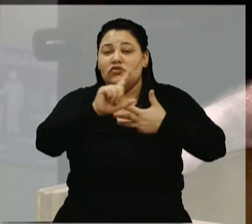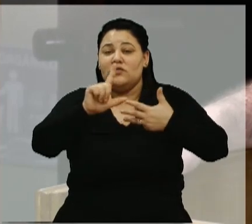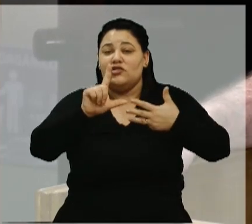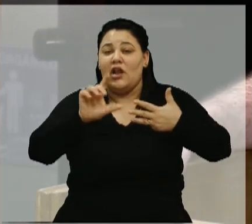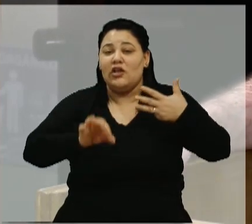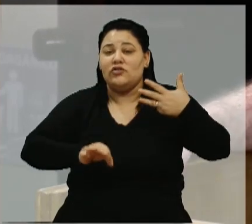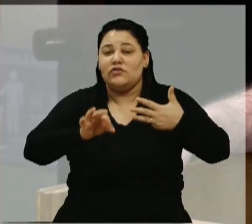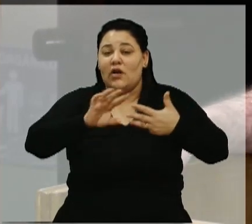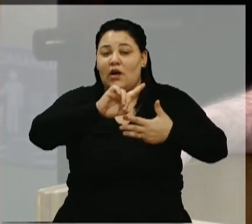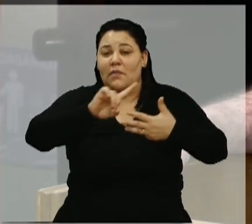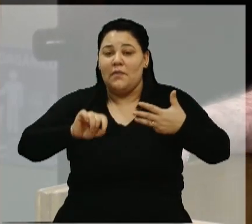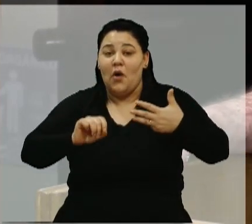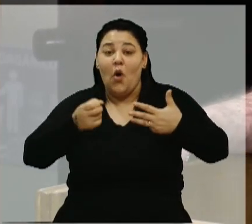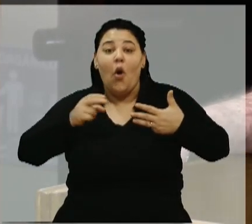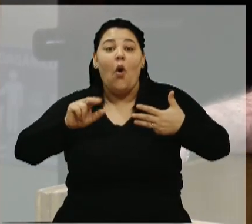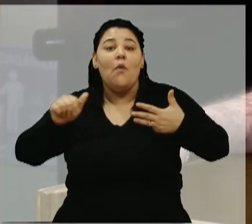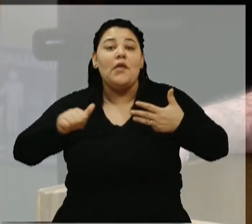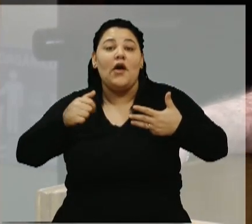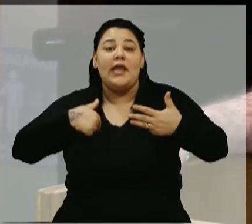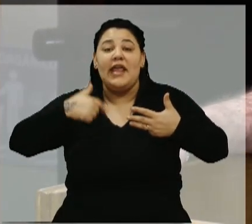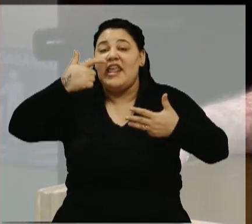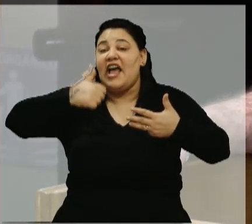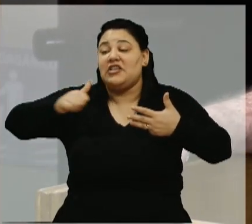acima dos três poderes.